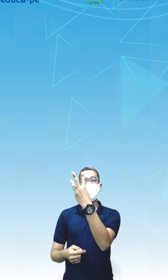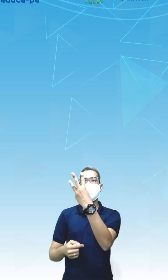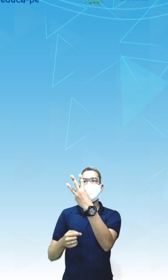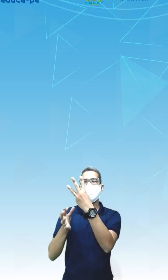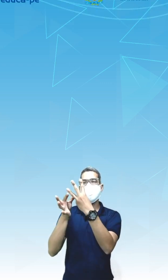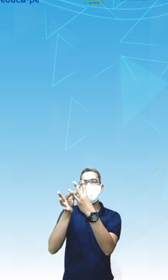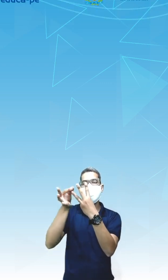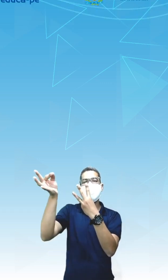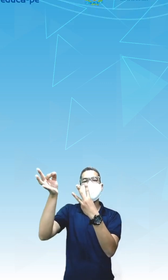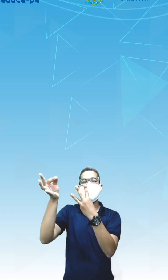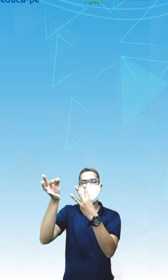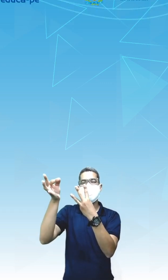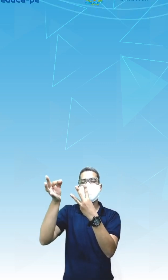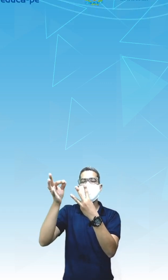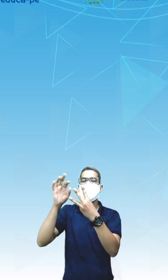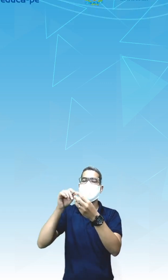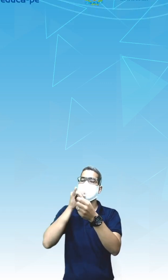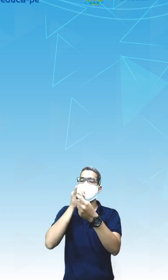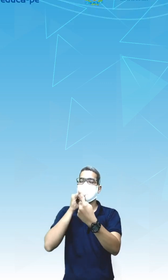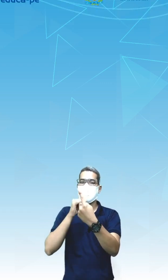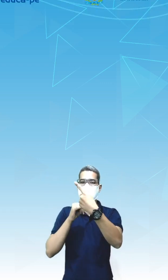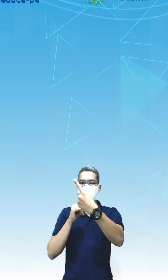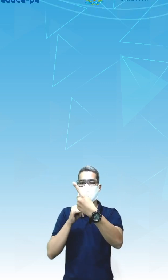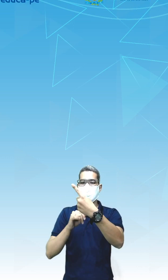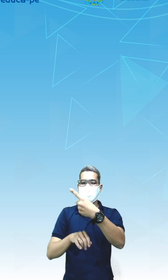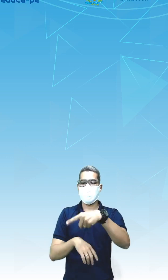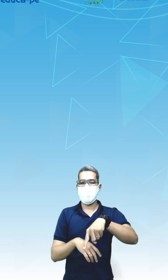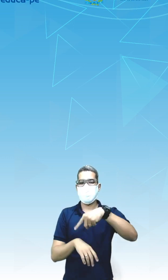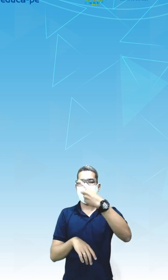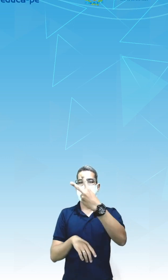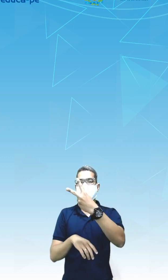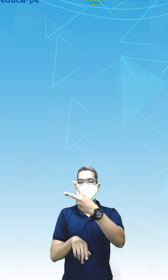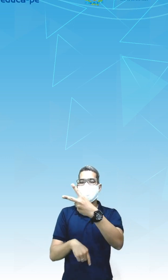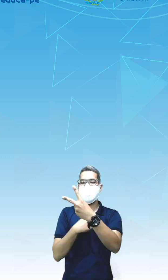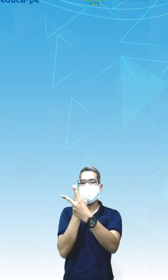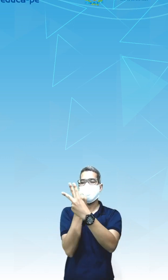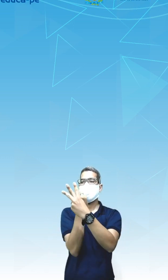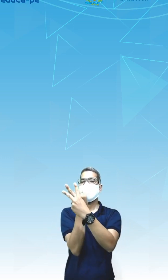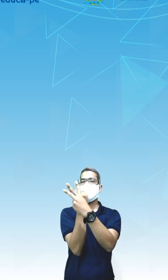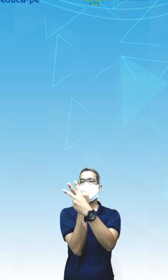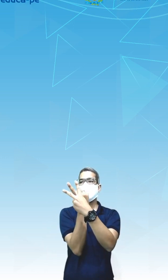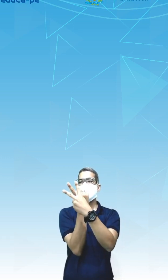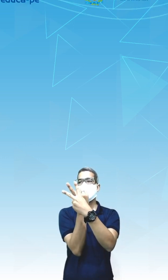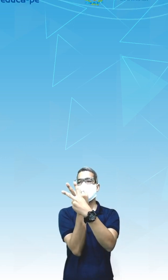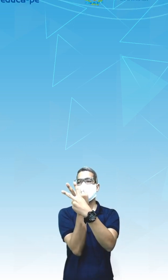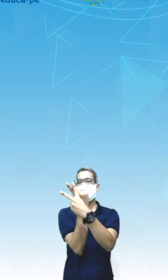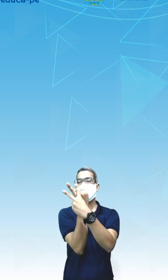terceira ponta entre os outros dois, cardeais e colaterais. Bora dar uma olhada?